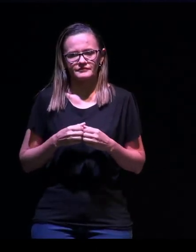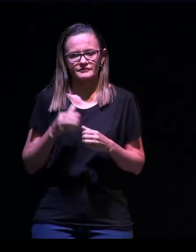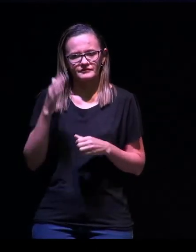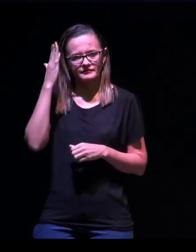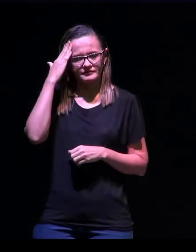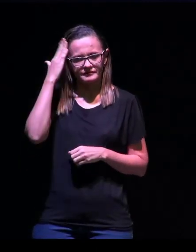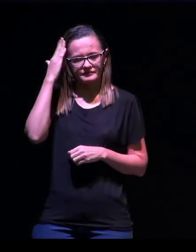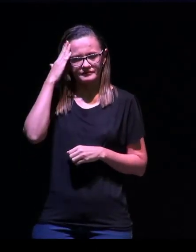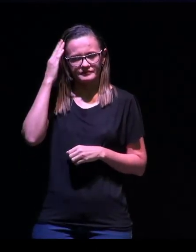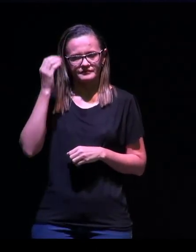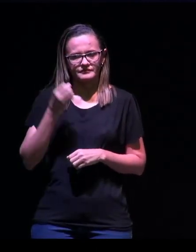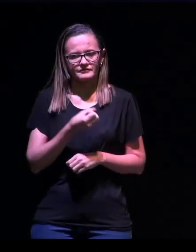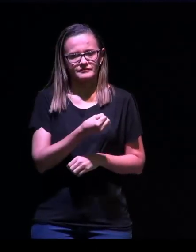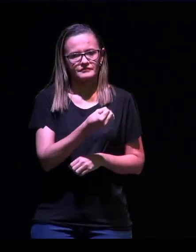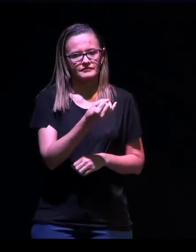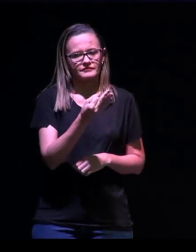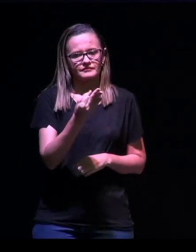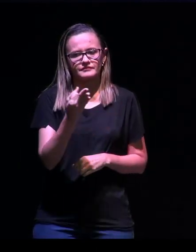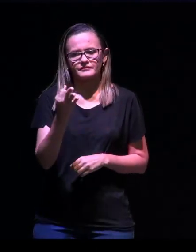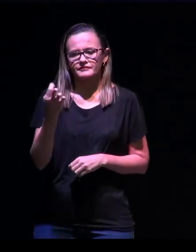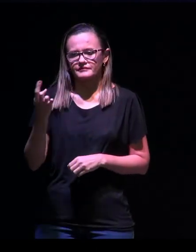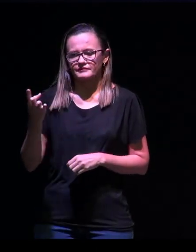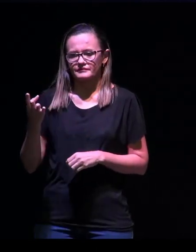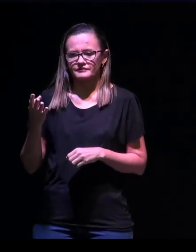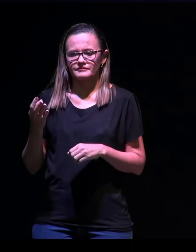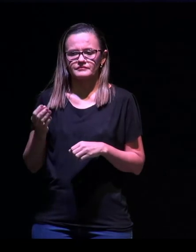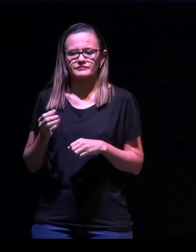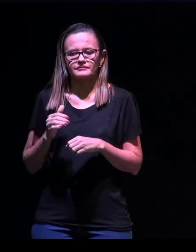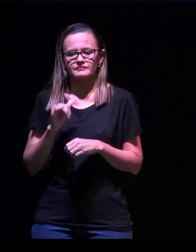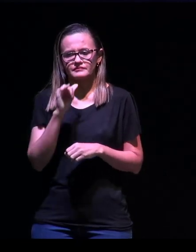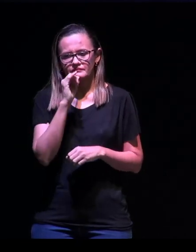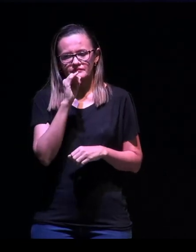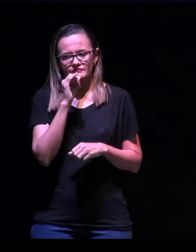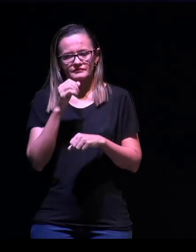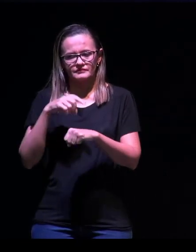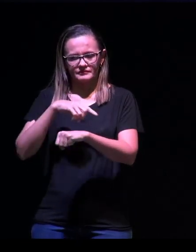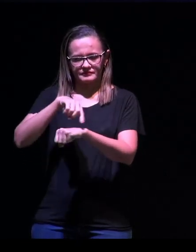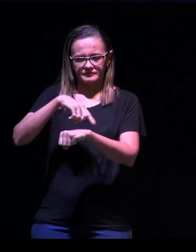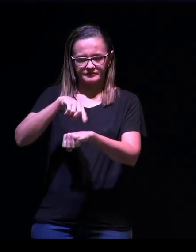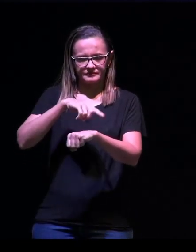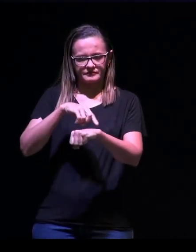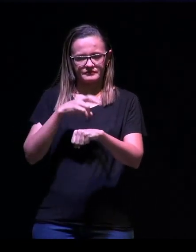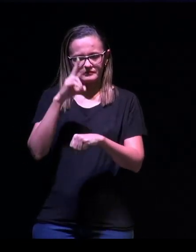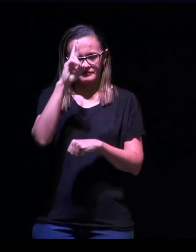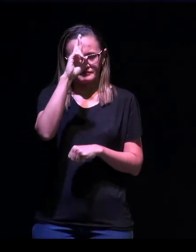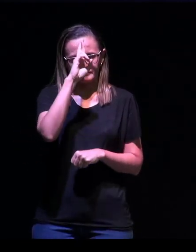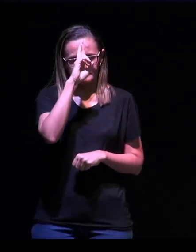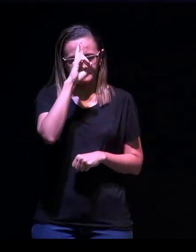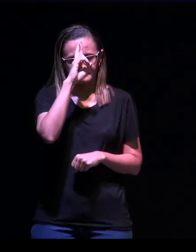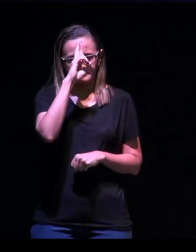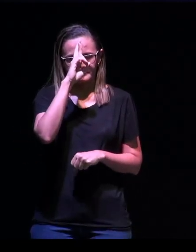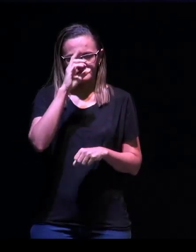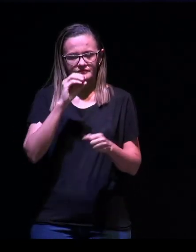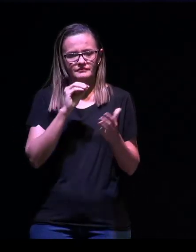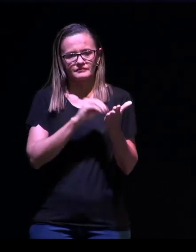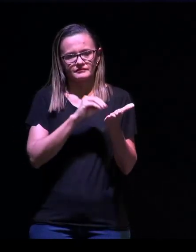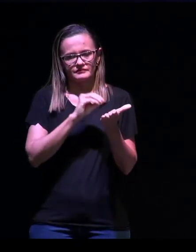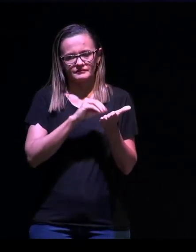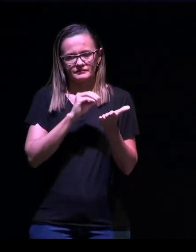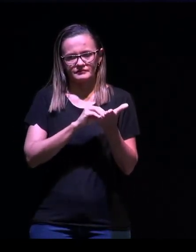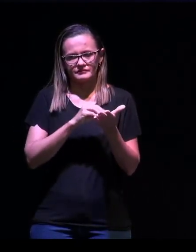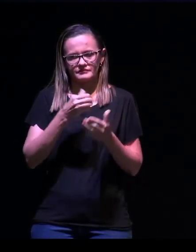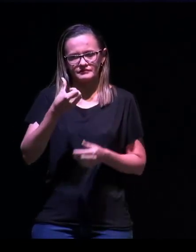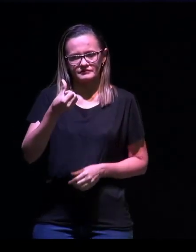agora? Porque eles dizem que o ponteiro vai até meia-noite. O relógio do Apocalipse está apontando que falta 100 segundos.